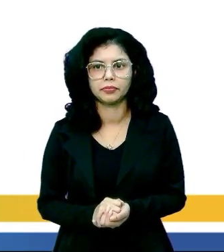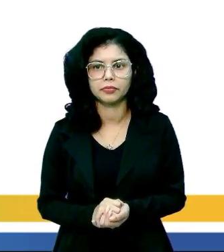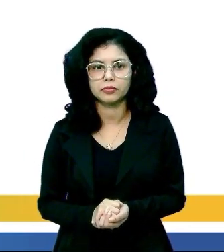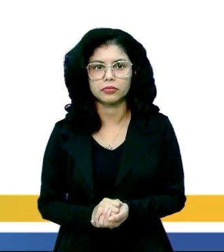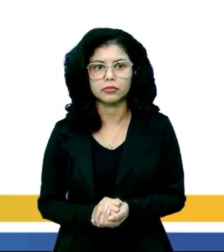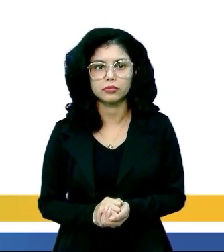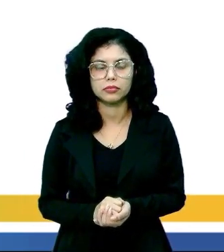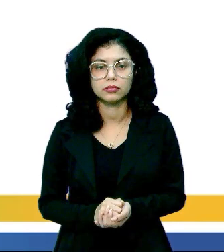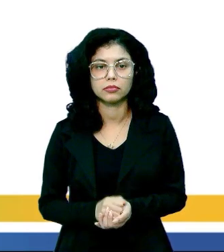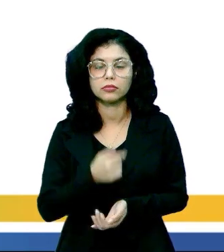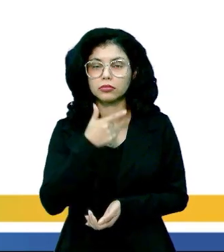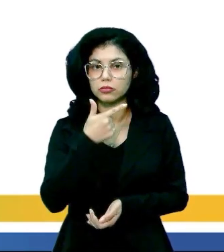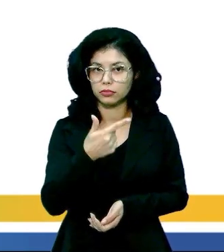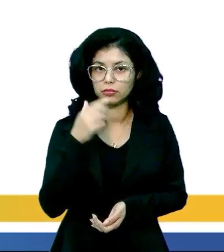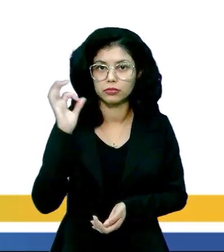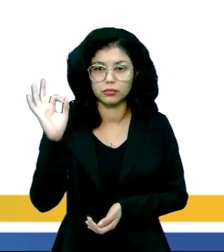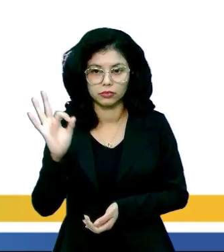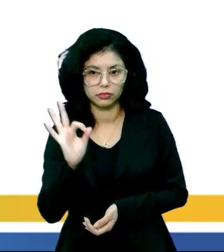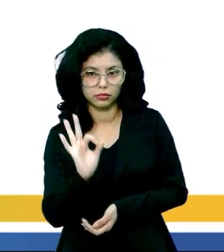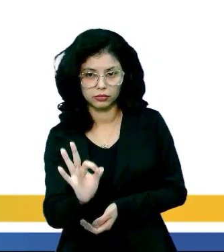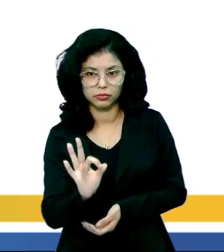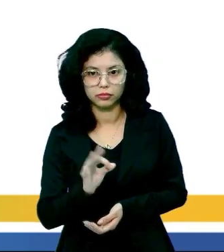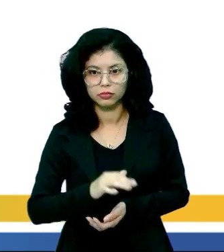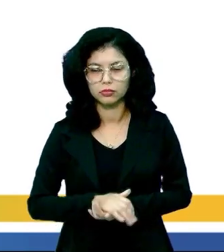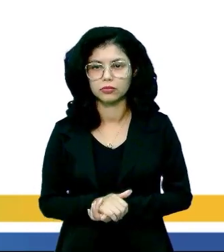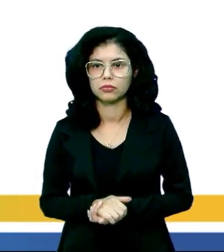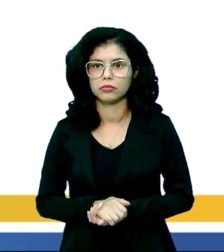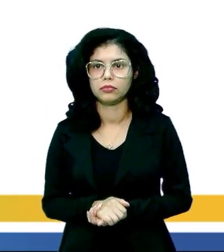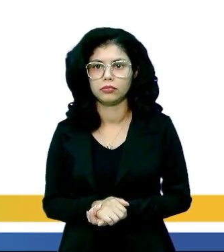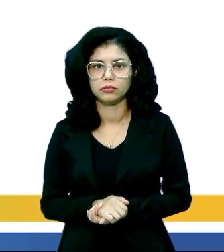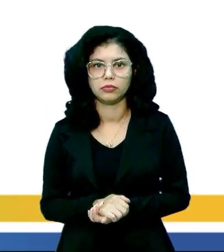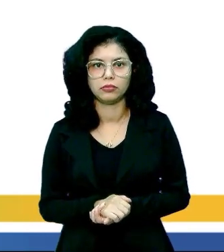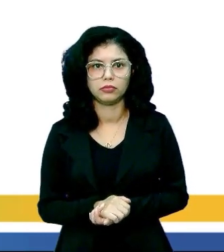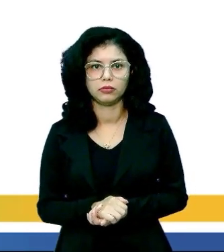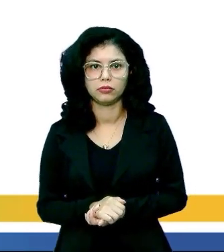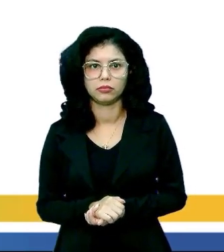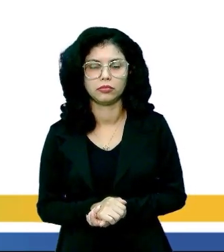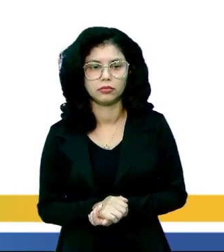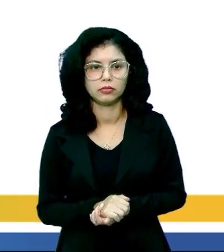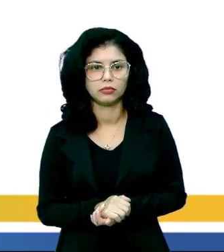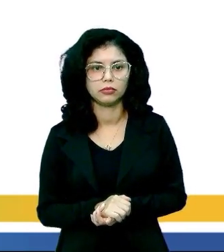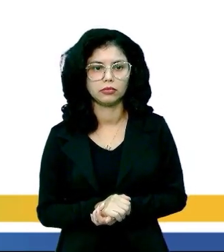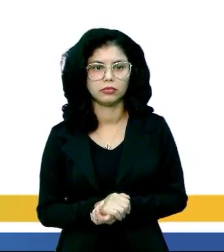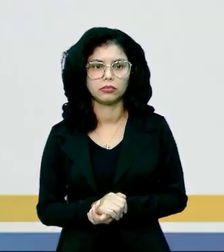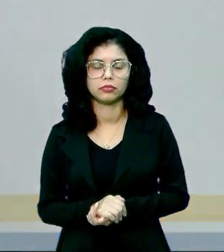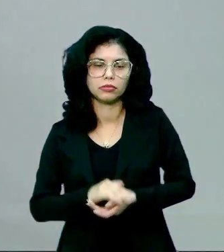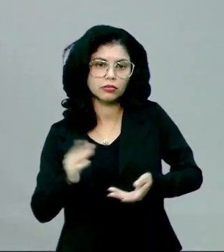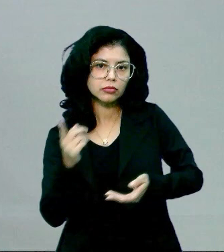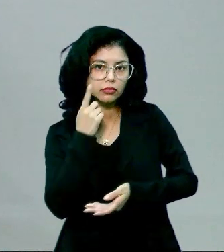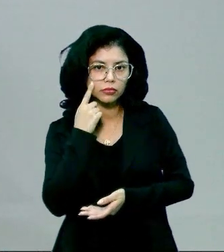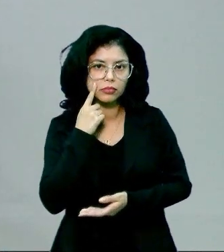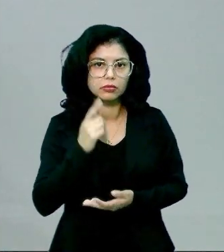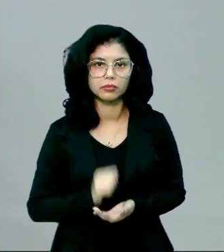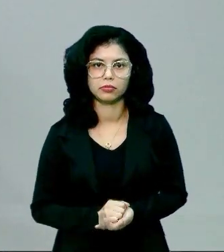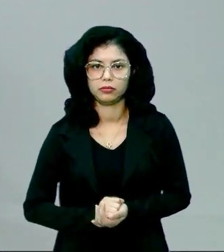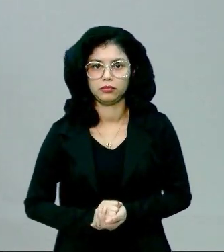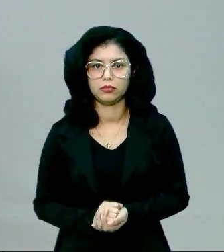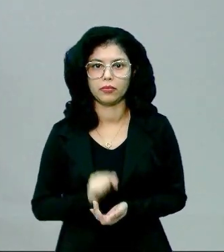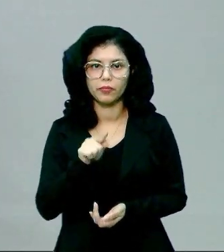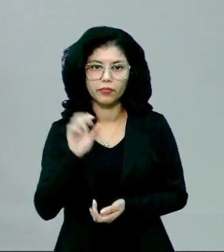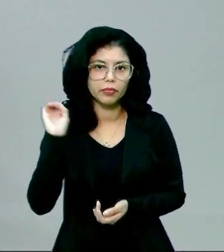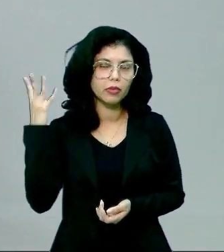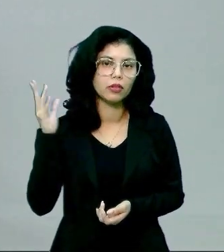O negativo passasse a representar 2% dele? Então, olha aí, pessoal. Nesse